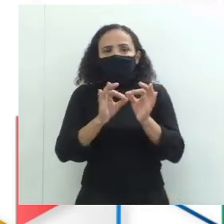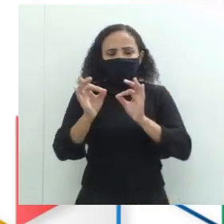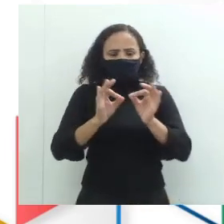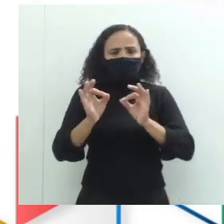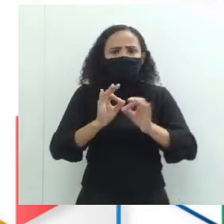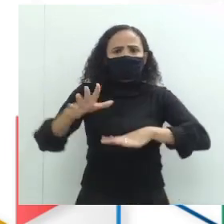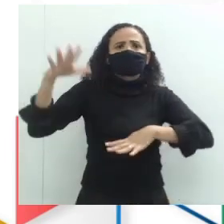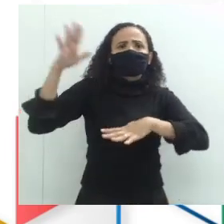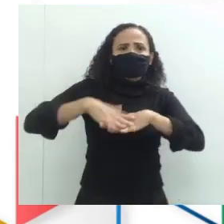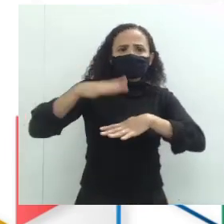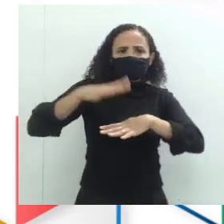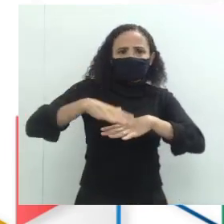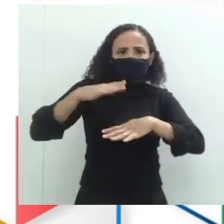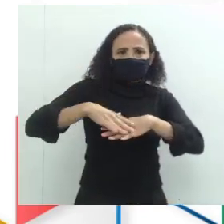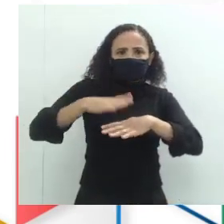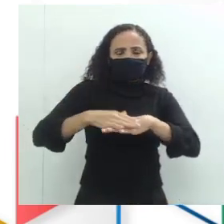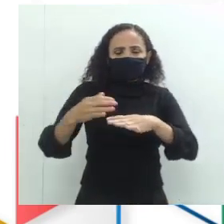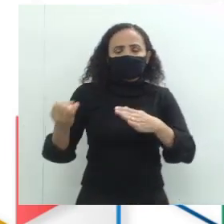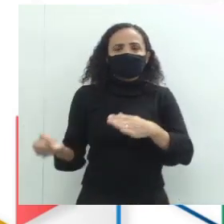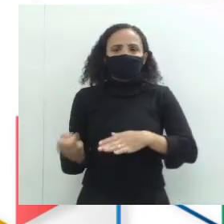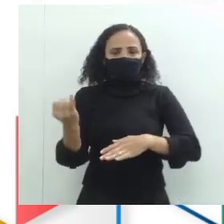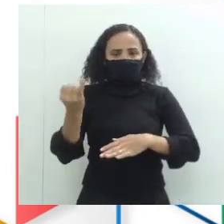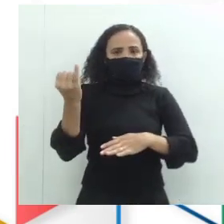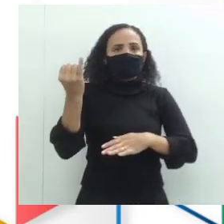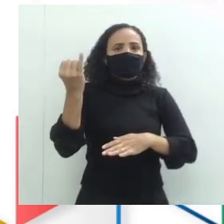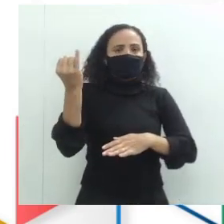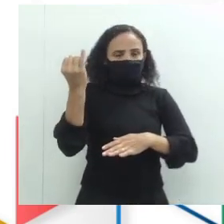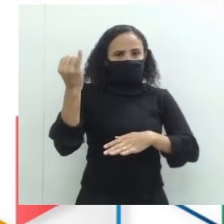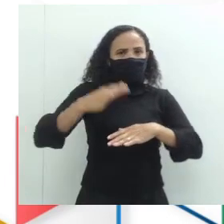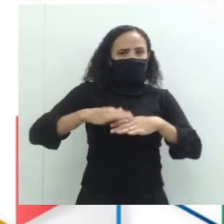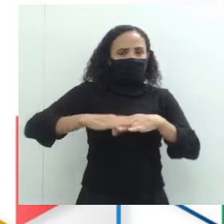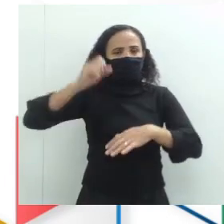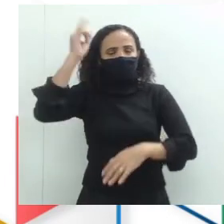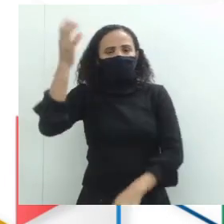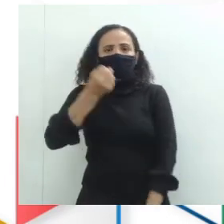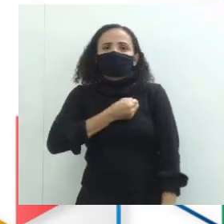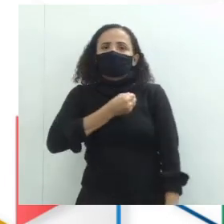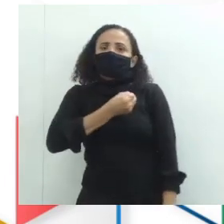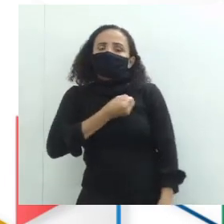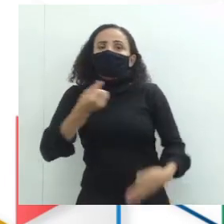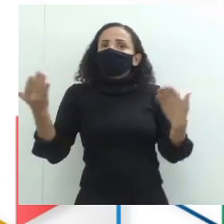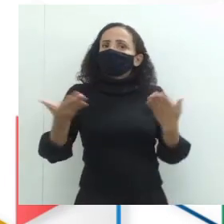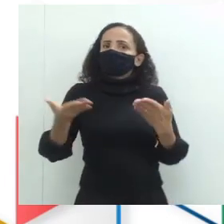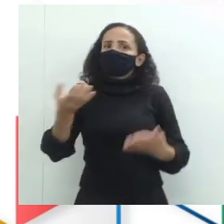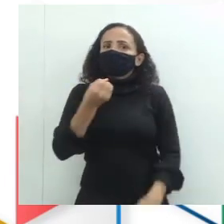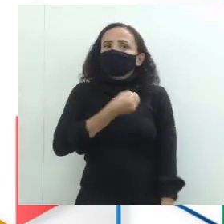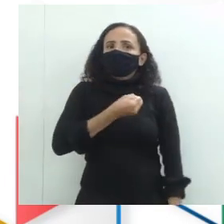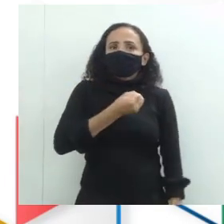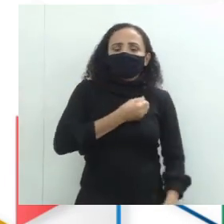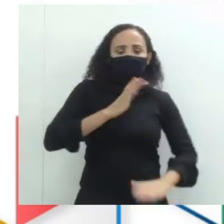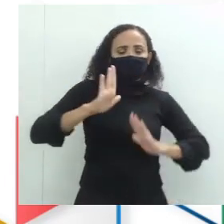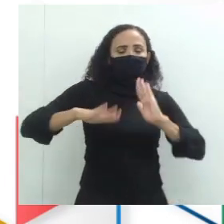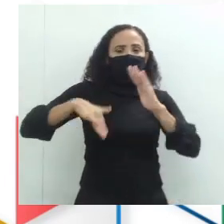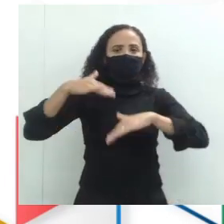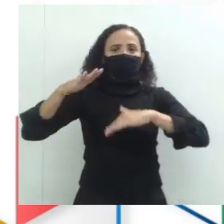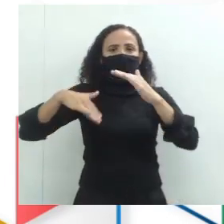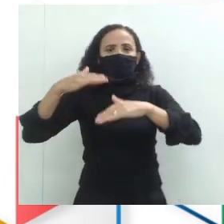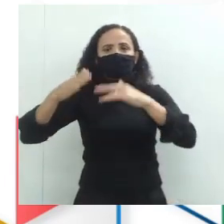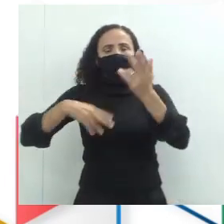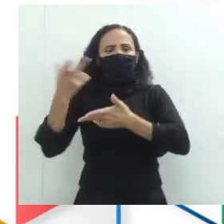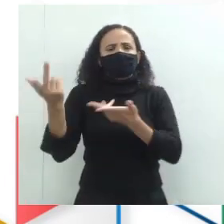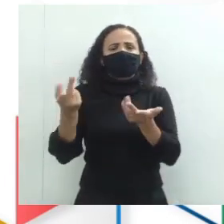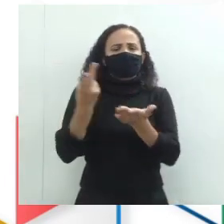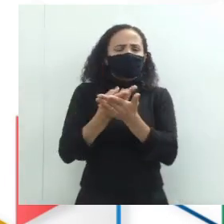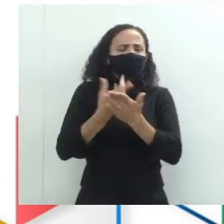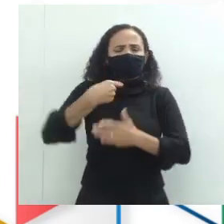Fibonacci. Essa sequência que ele traz a ideia do número de ouro, a ideia da reprodução dos coelhos e outras